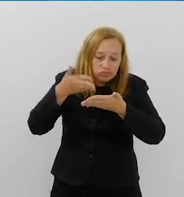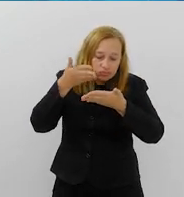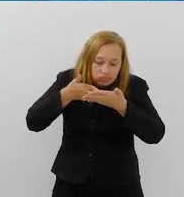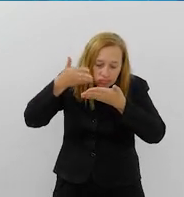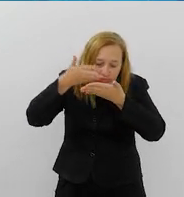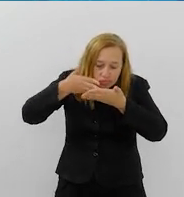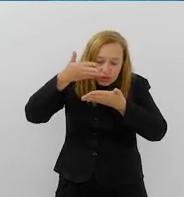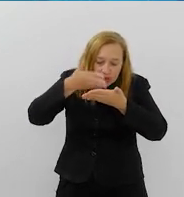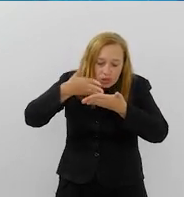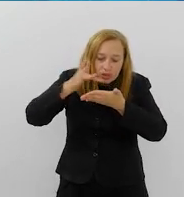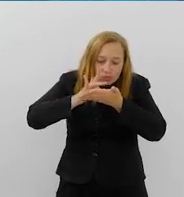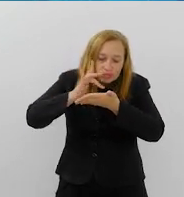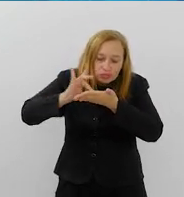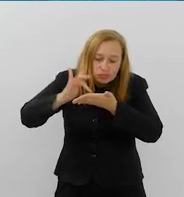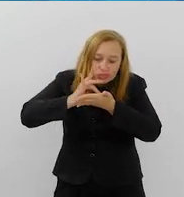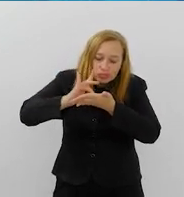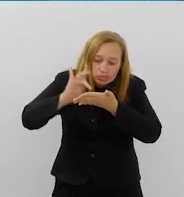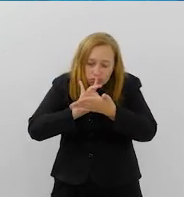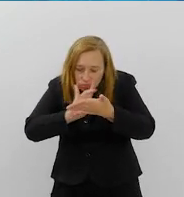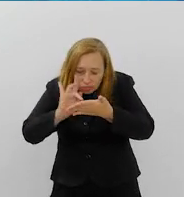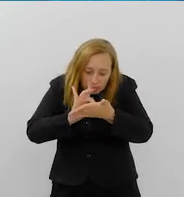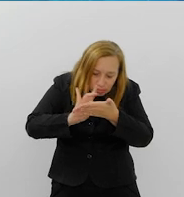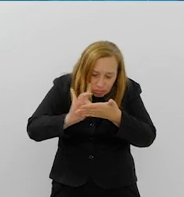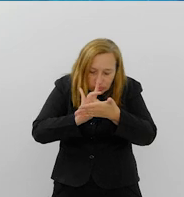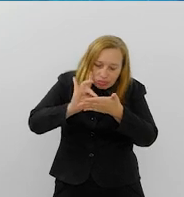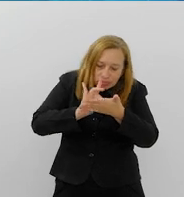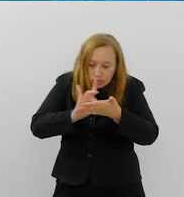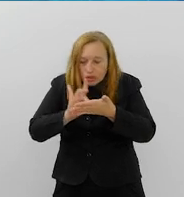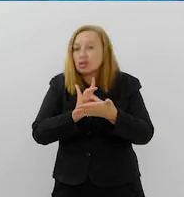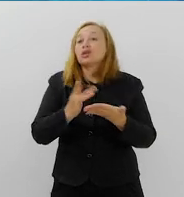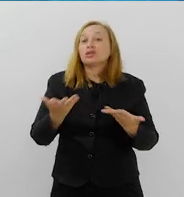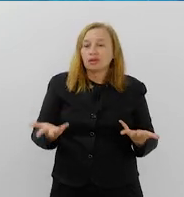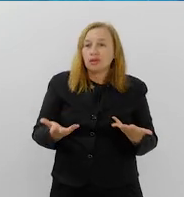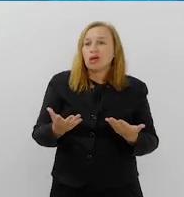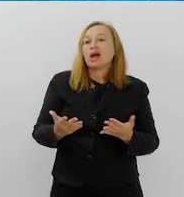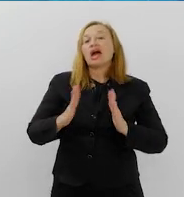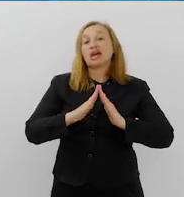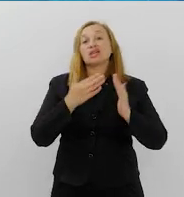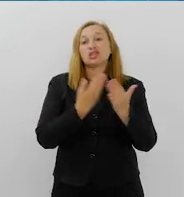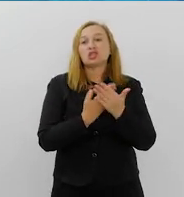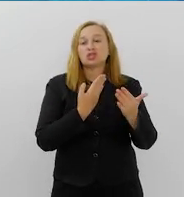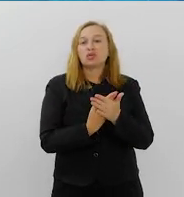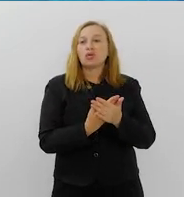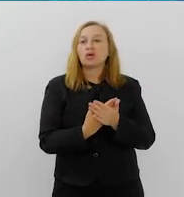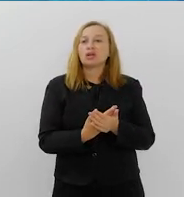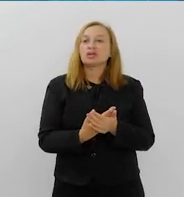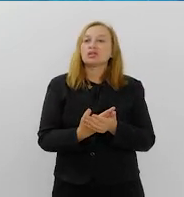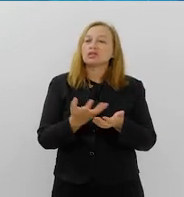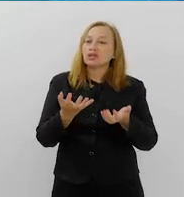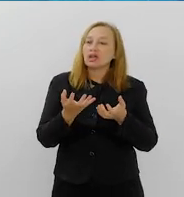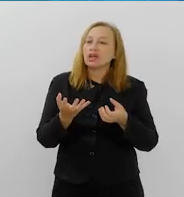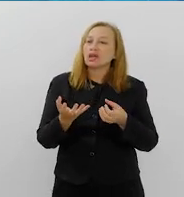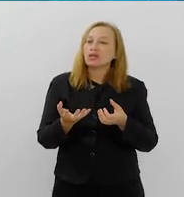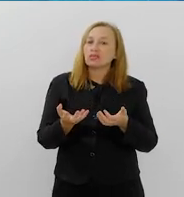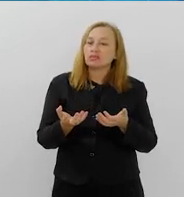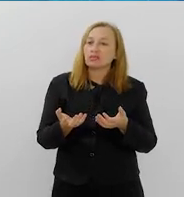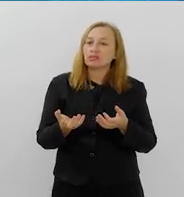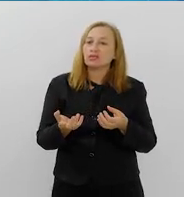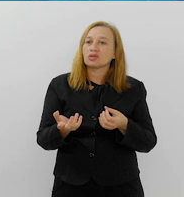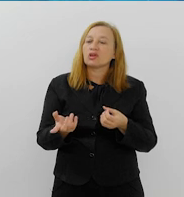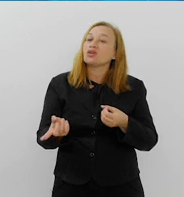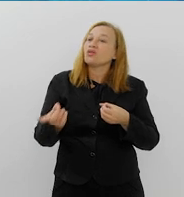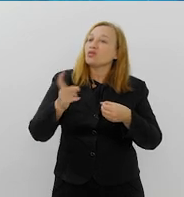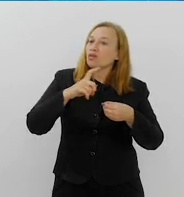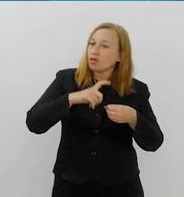conectado, cabeça baixa ali só no seu aparelho, né? Então, as escolas estão buscando